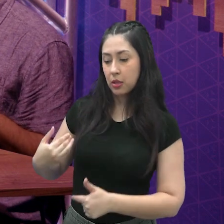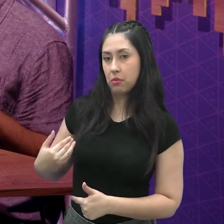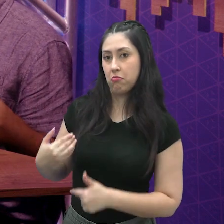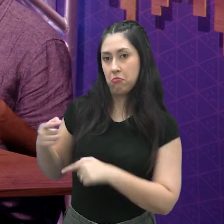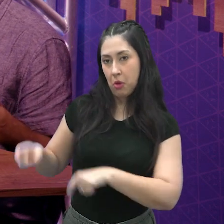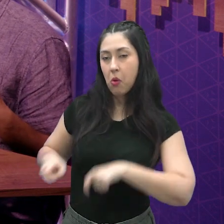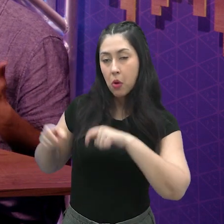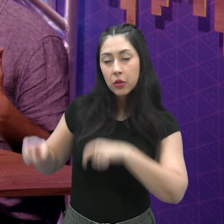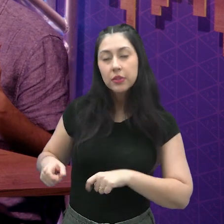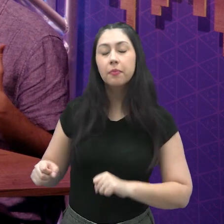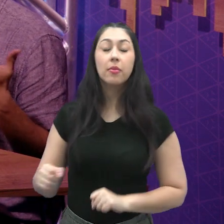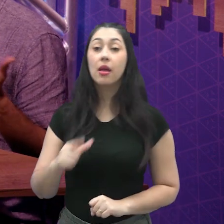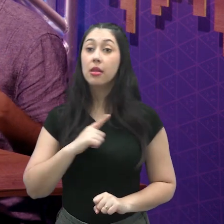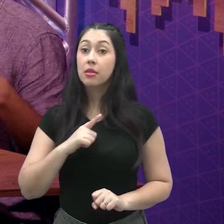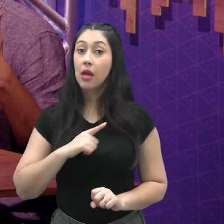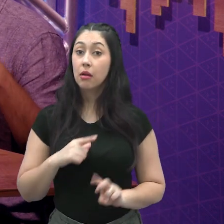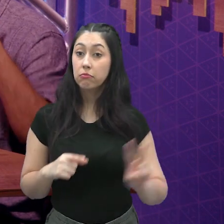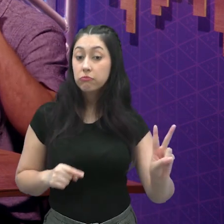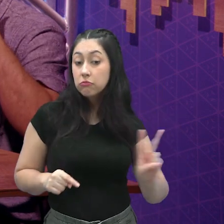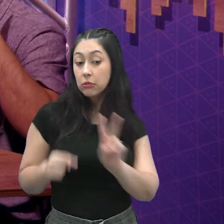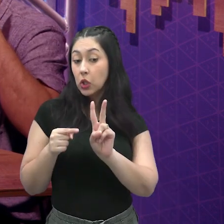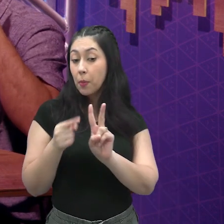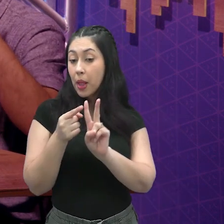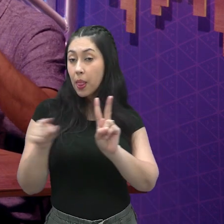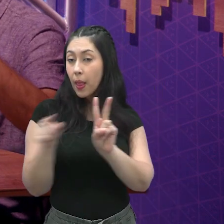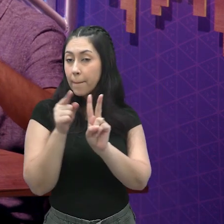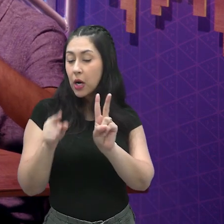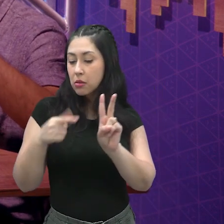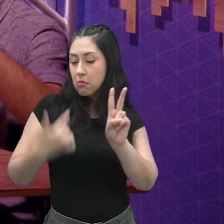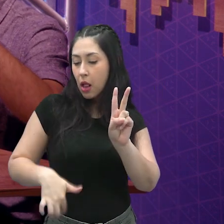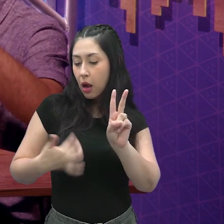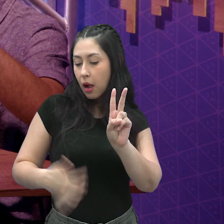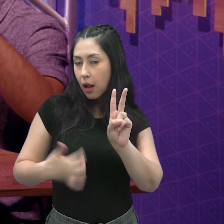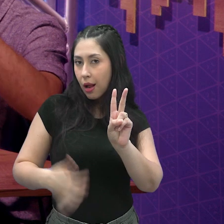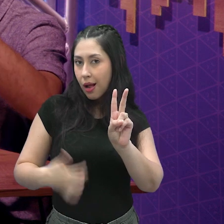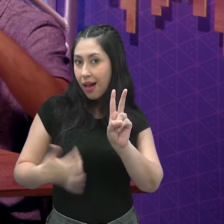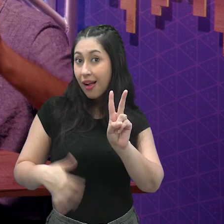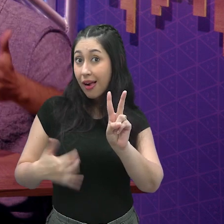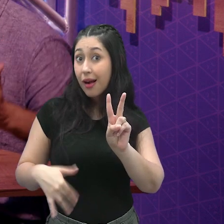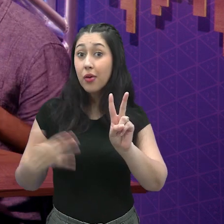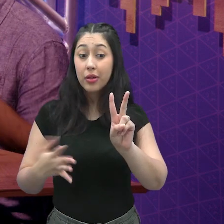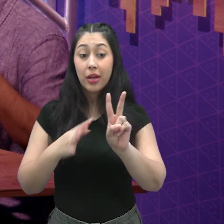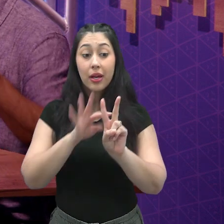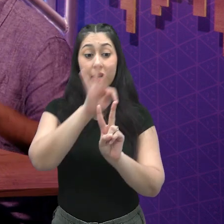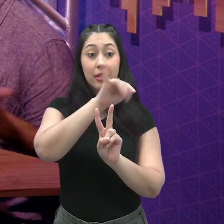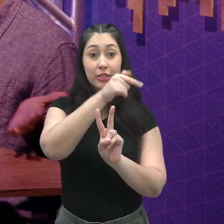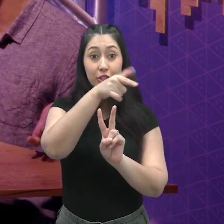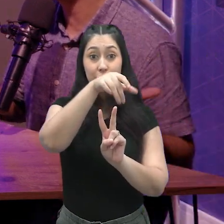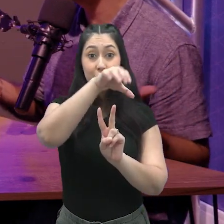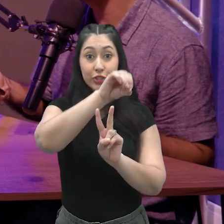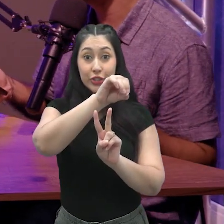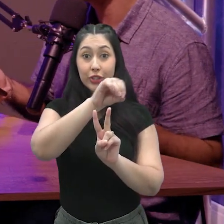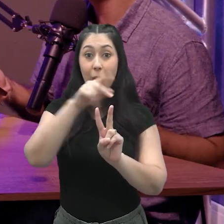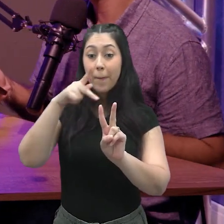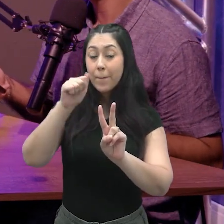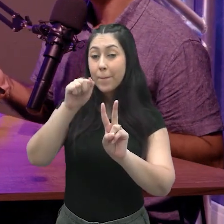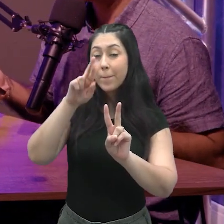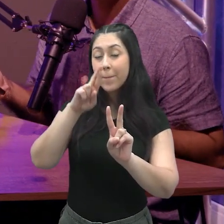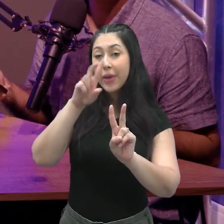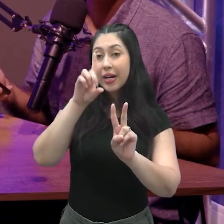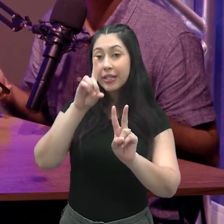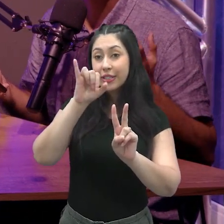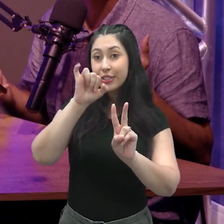Tem uma dupla sertaneja, uma dupla de moda de viola que é uma das maiores de todos os tempos, que é Tião Carreiro e Pardinho.